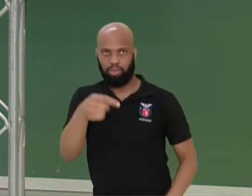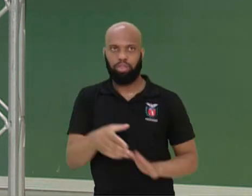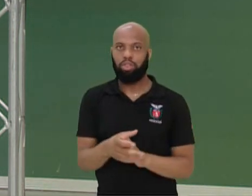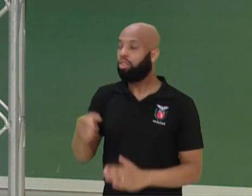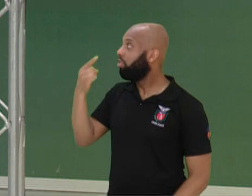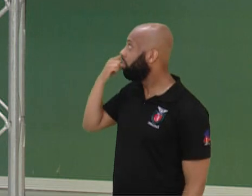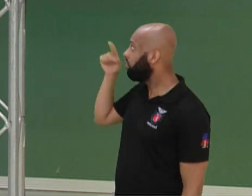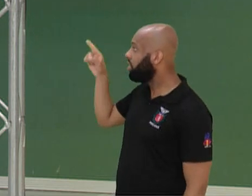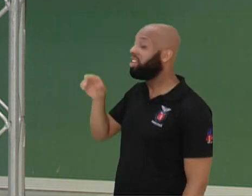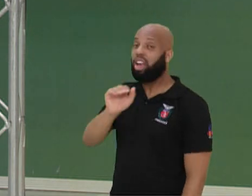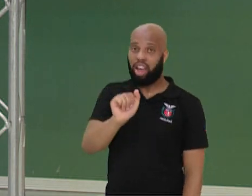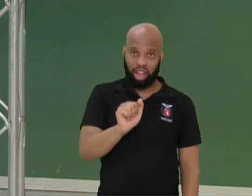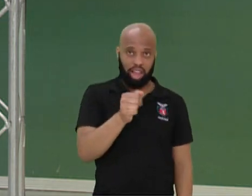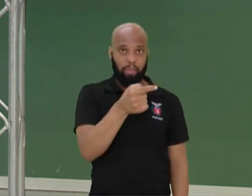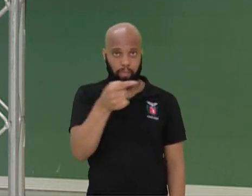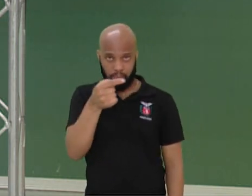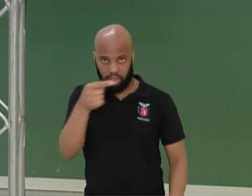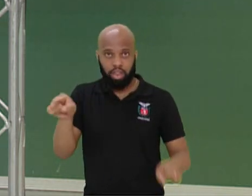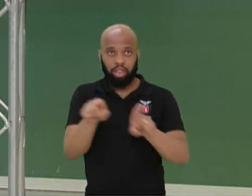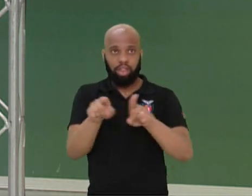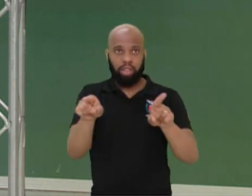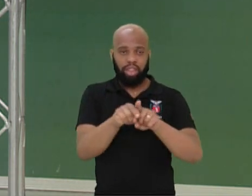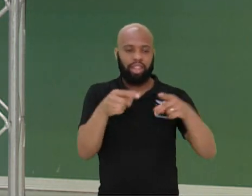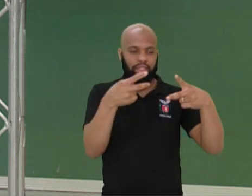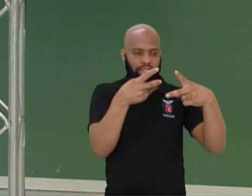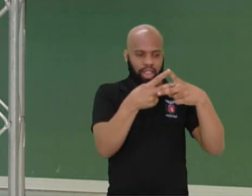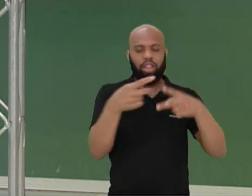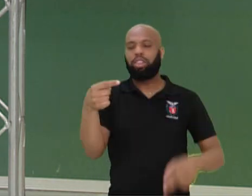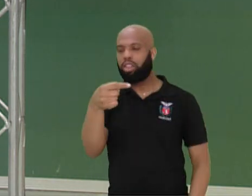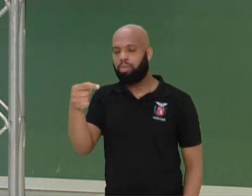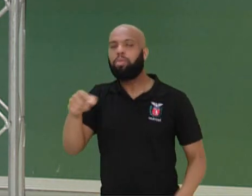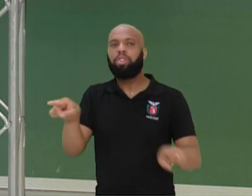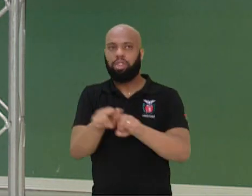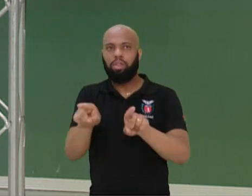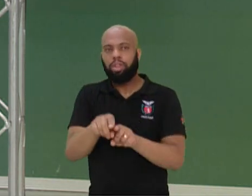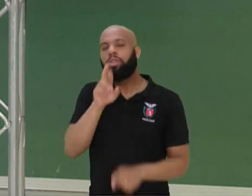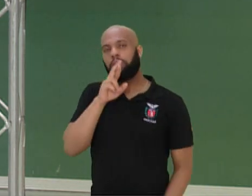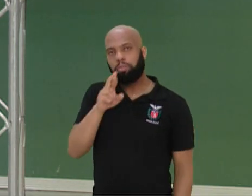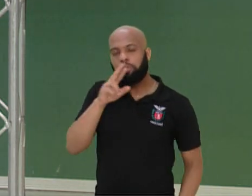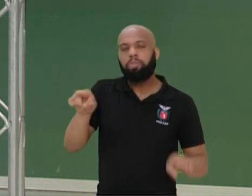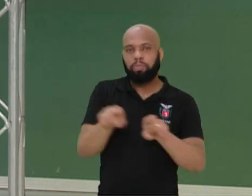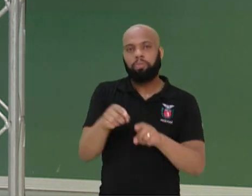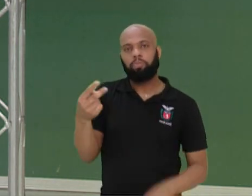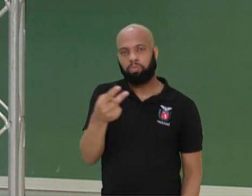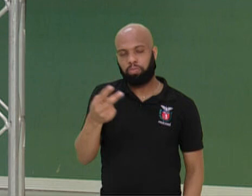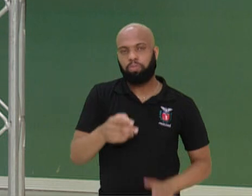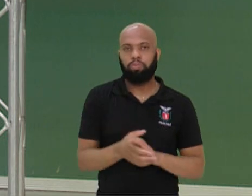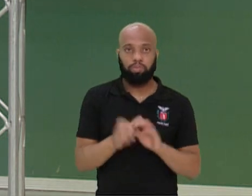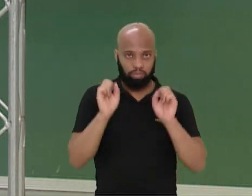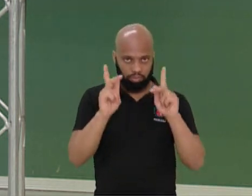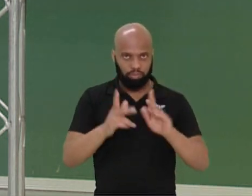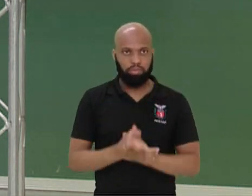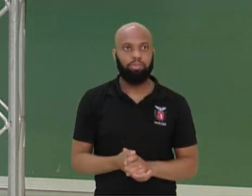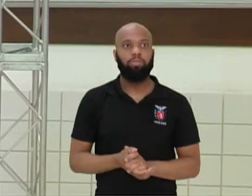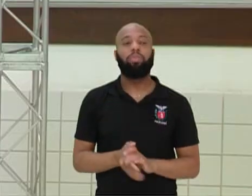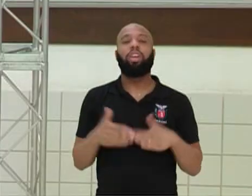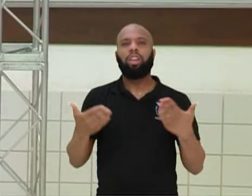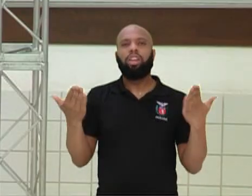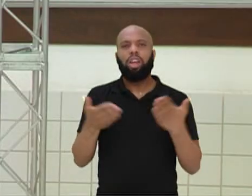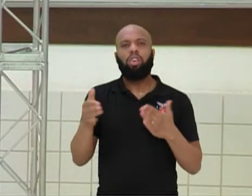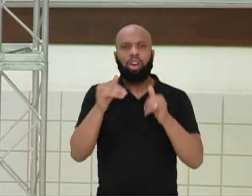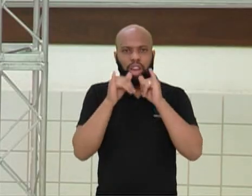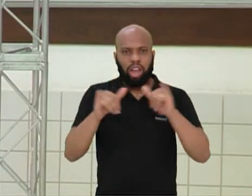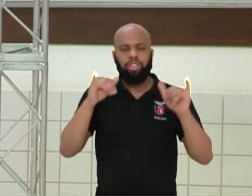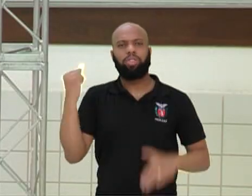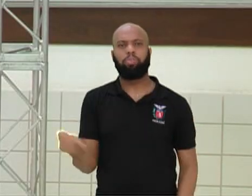então, o A é negativo, concavidade para baixo. Não tocou o eixo x, o delta é negativo também, ok? Bom, deixa eu relembrar uma